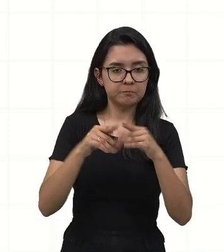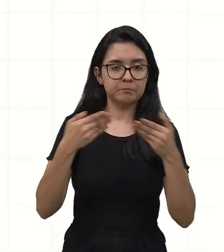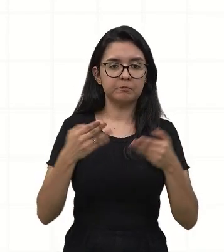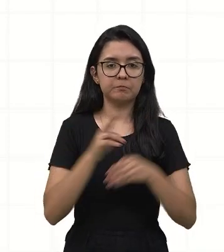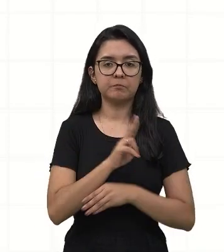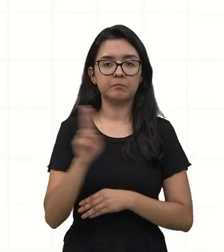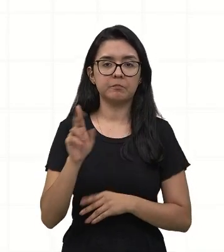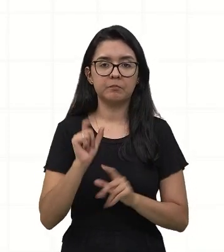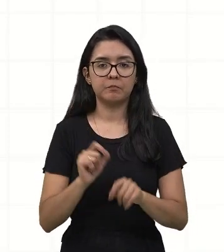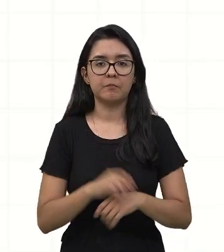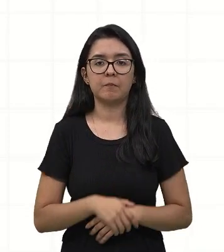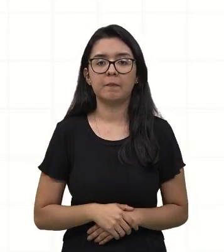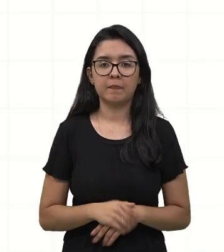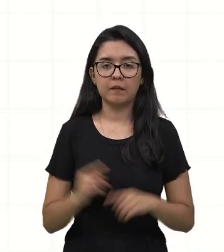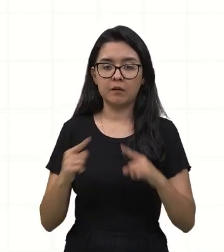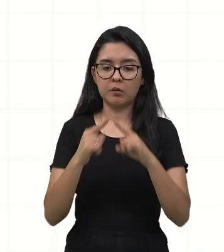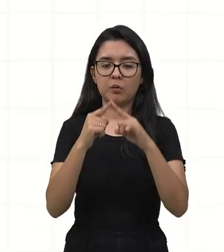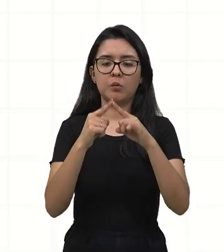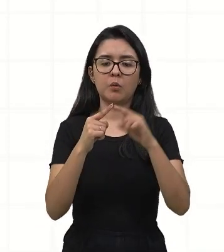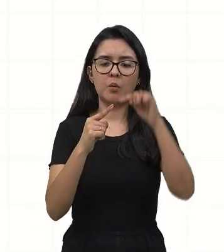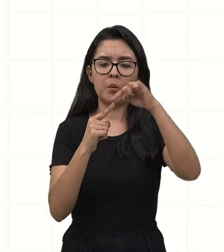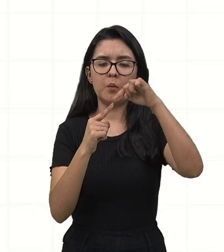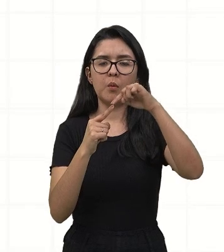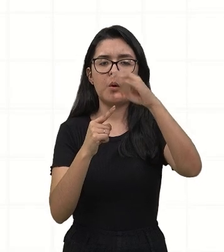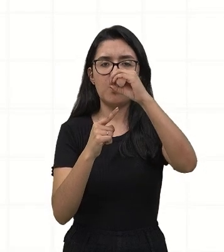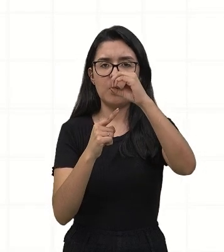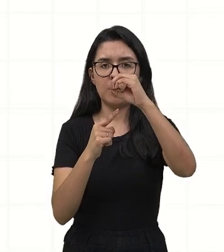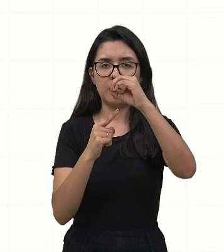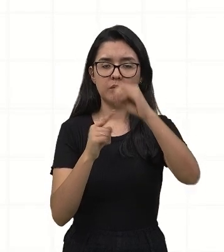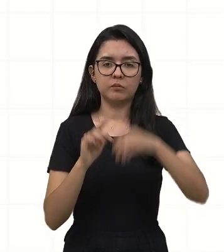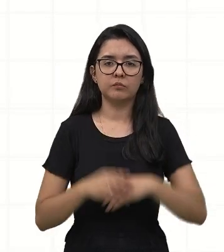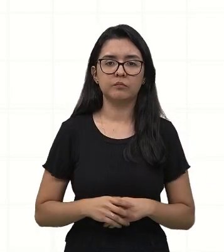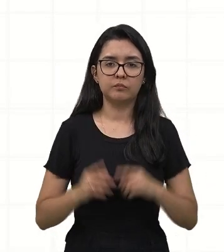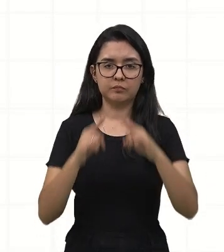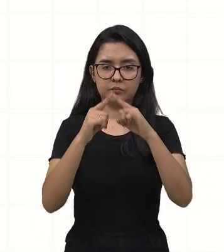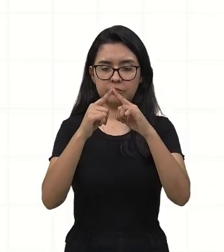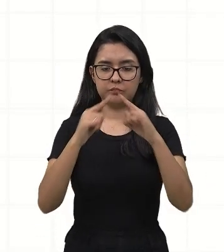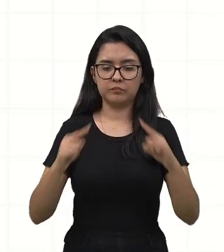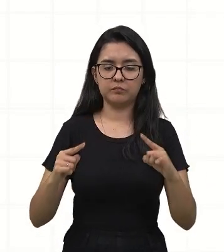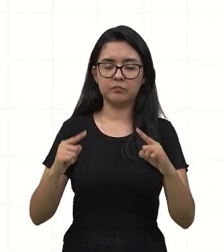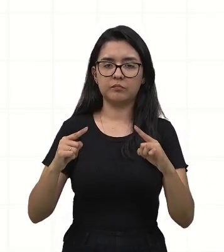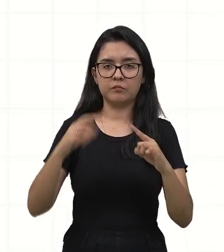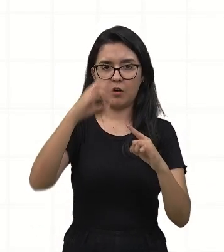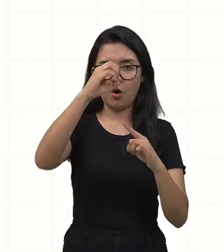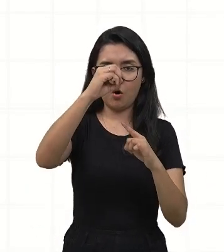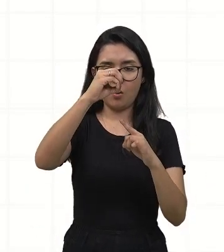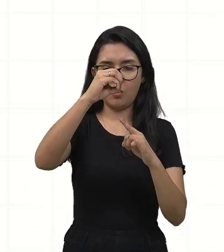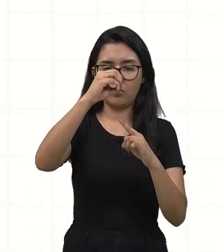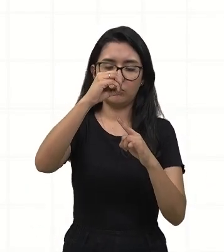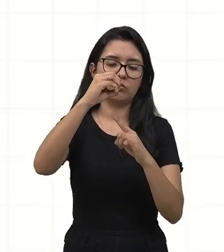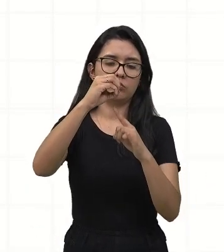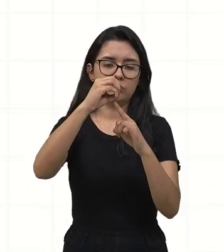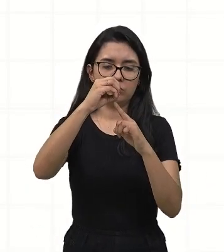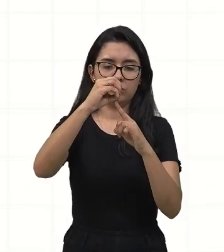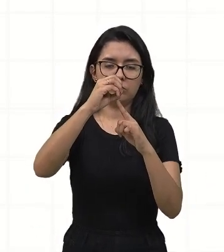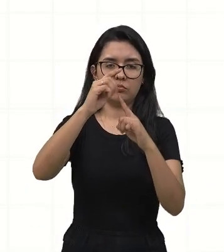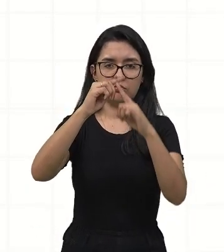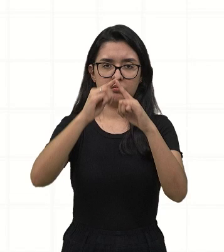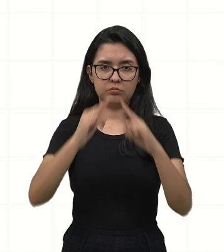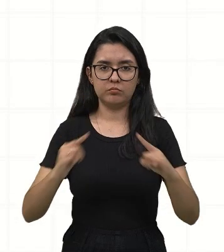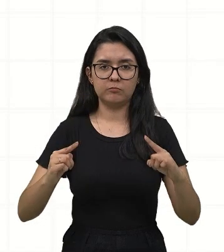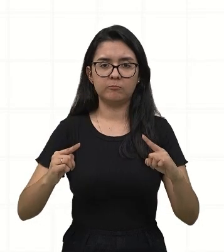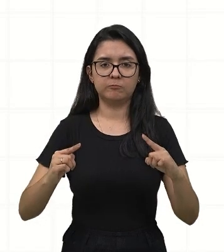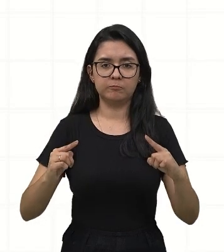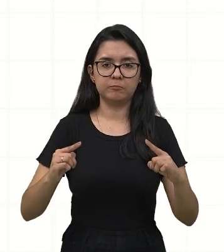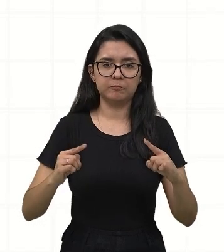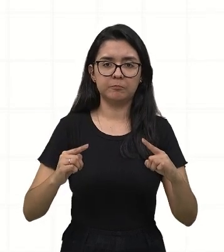bem aqui, ó, de O, tá legal? Vou trocar a cor do pincel, tá? Só para ficar mais visível. Vou